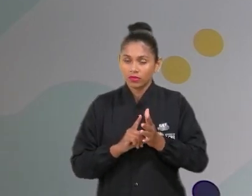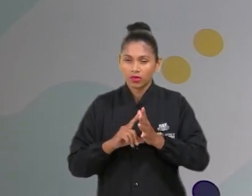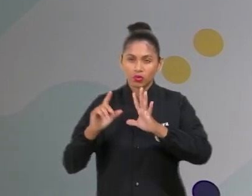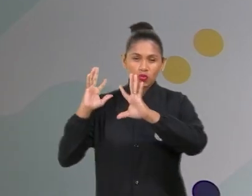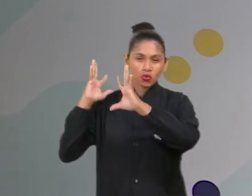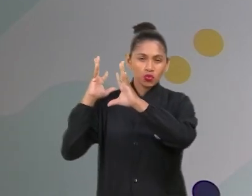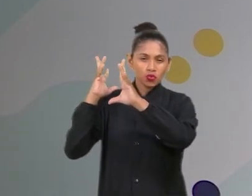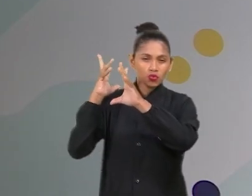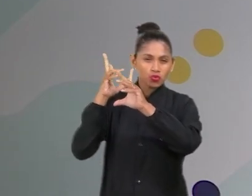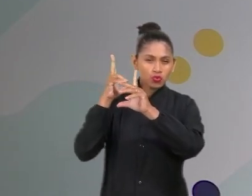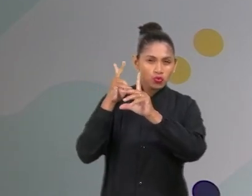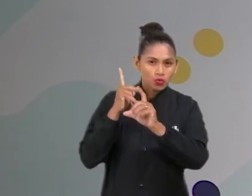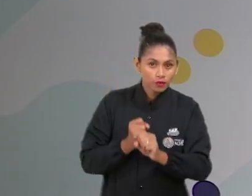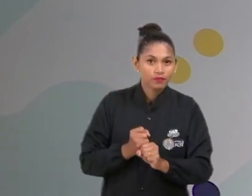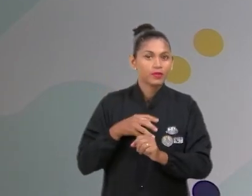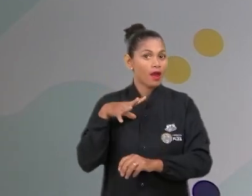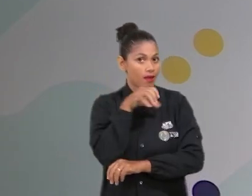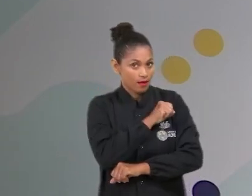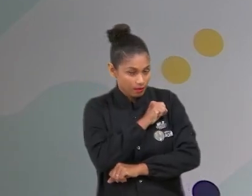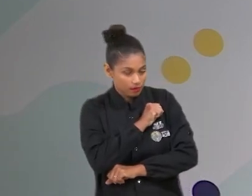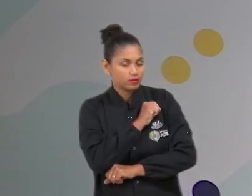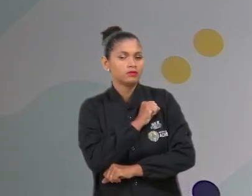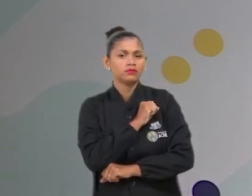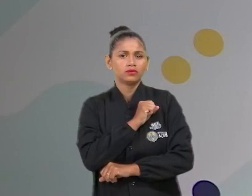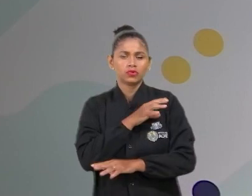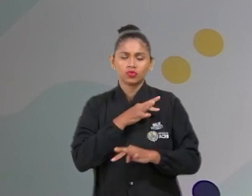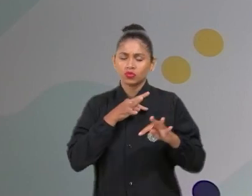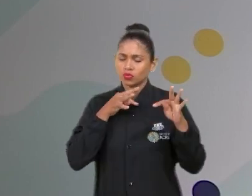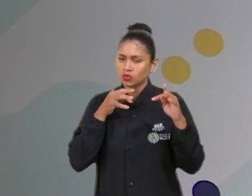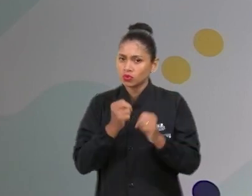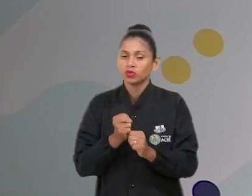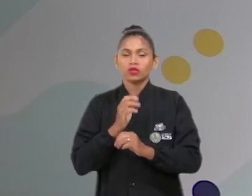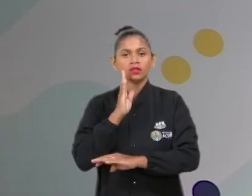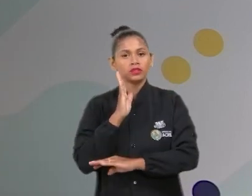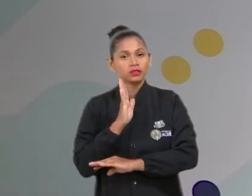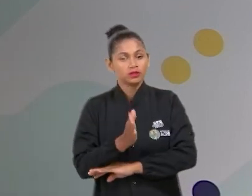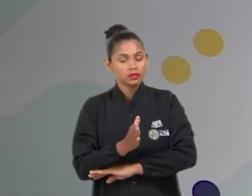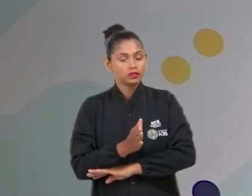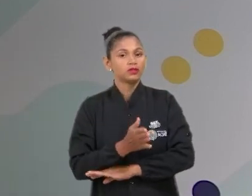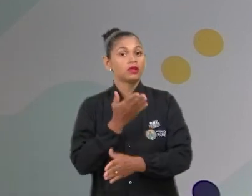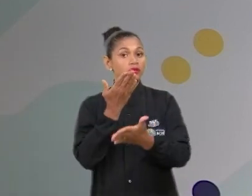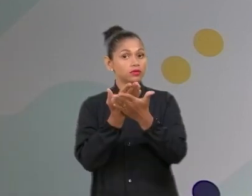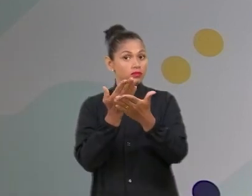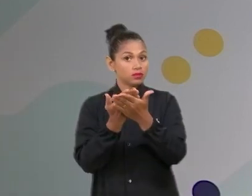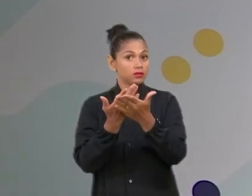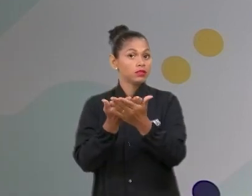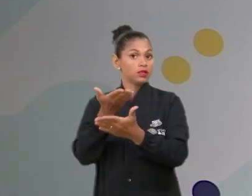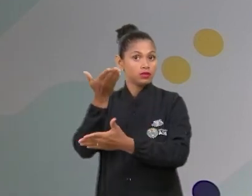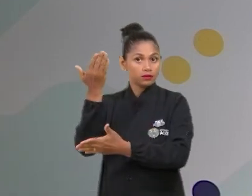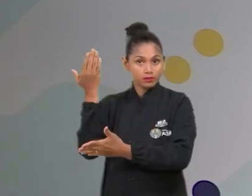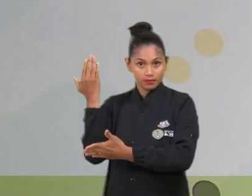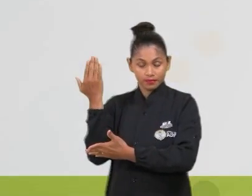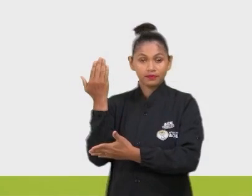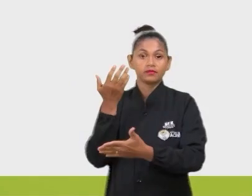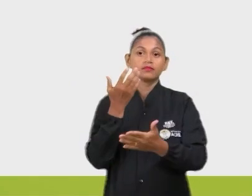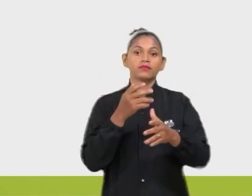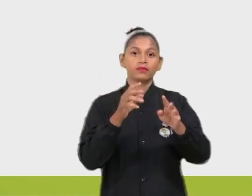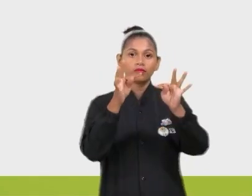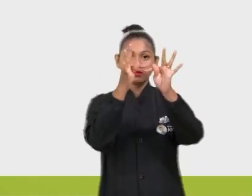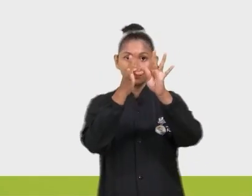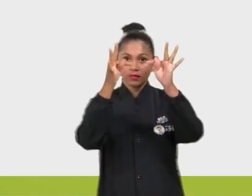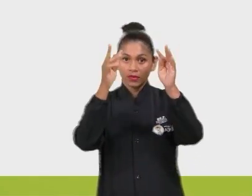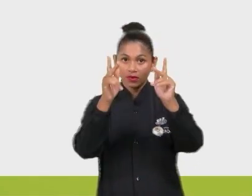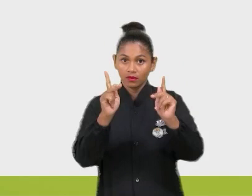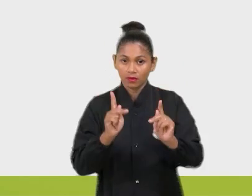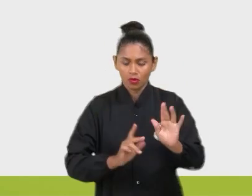uma rápida revisão de tudo que falamos já anteriormente, tá? A tabela periódica, ela